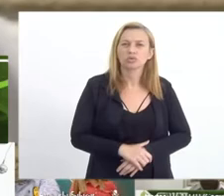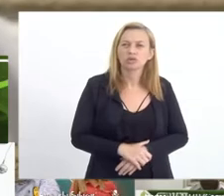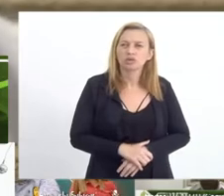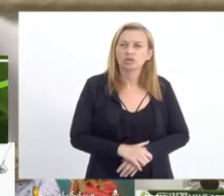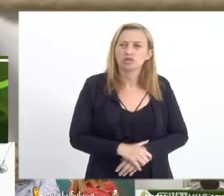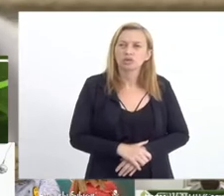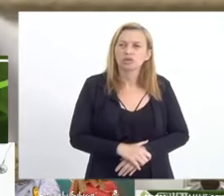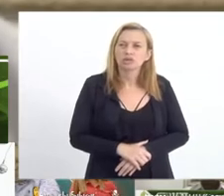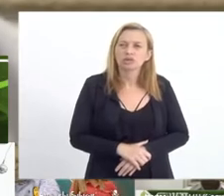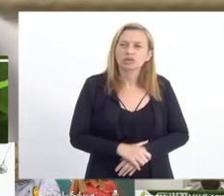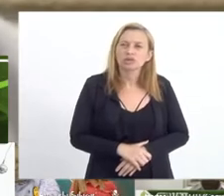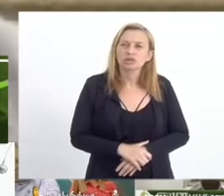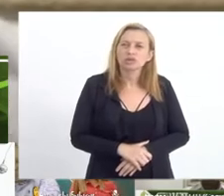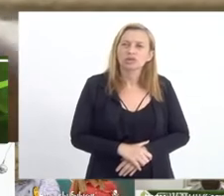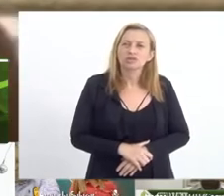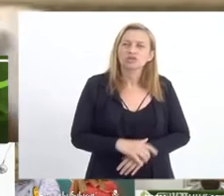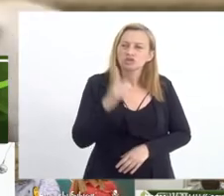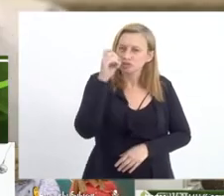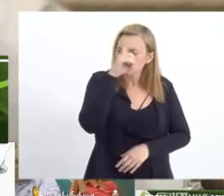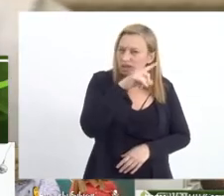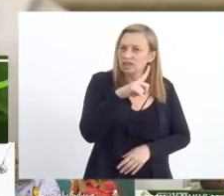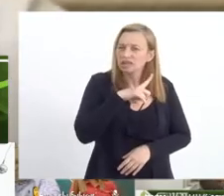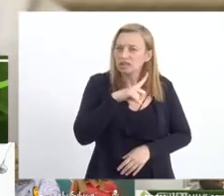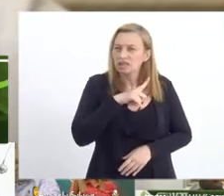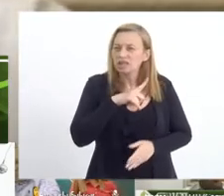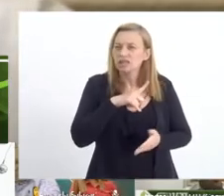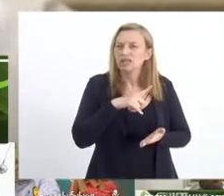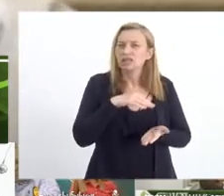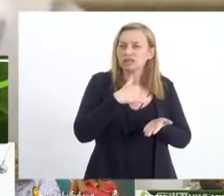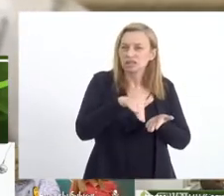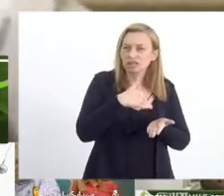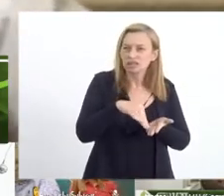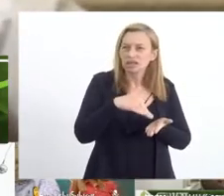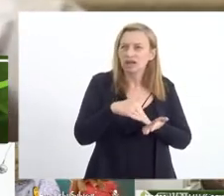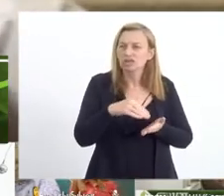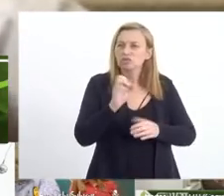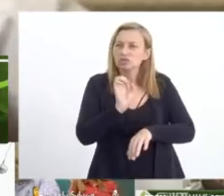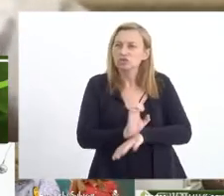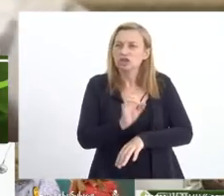da receptividade que a gente tem tido através do secretário Gustavo Tutuca,